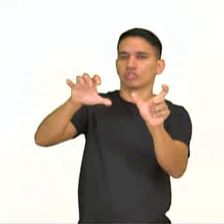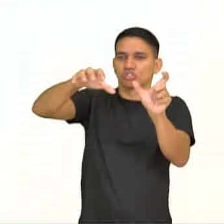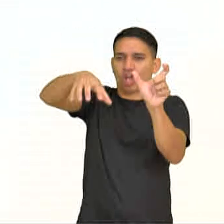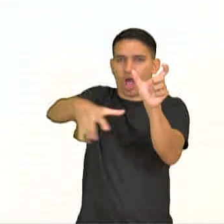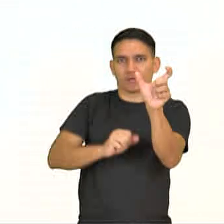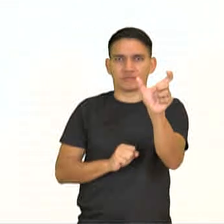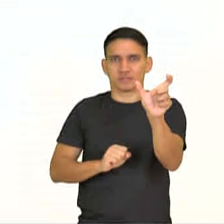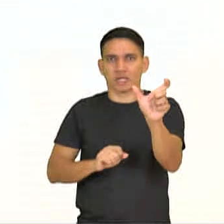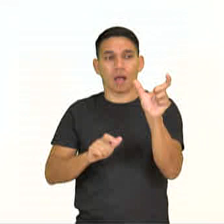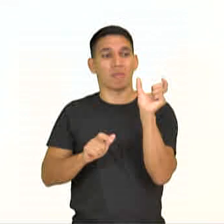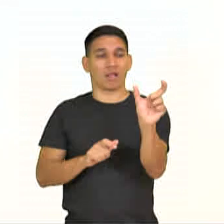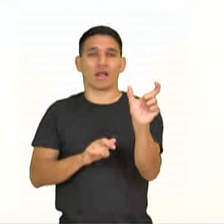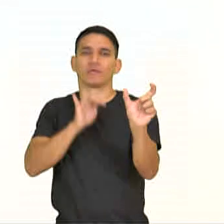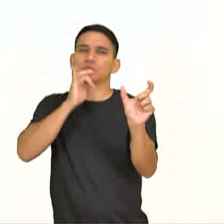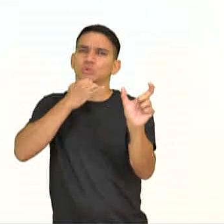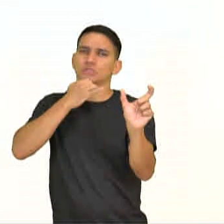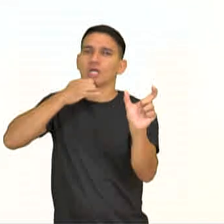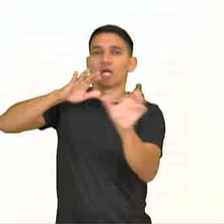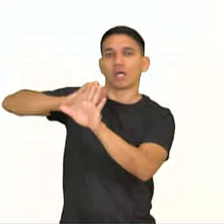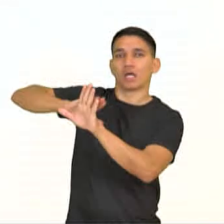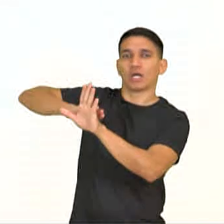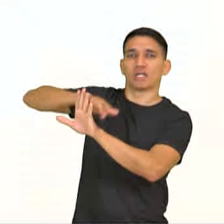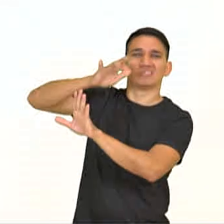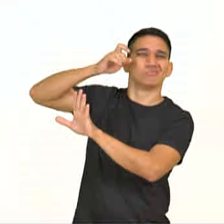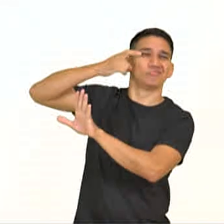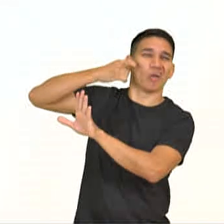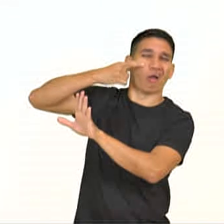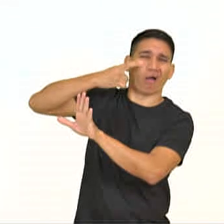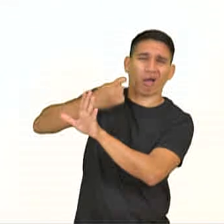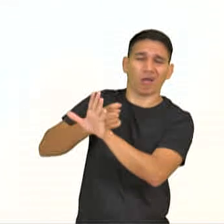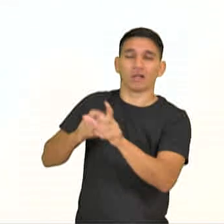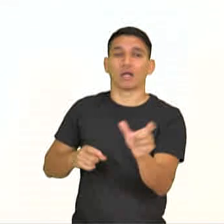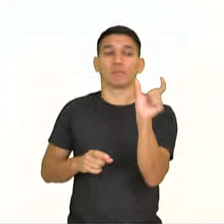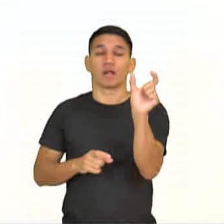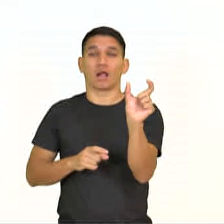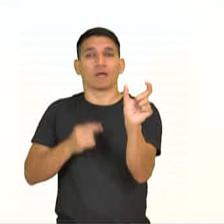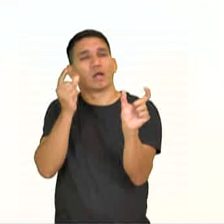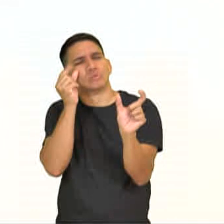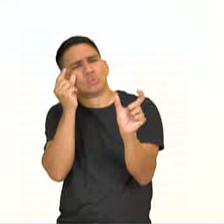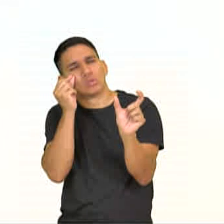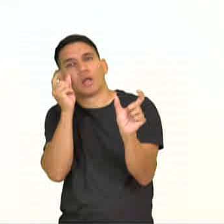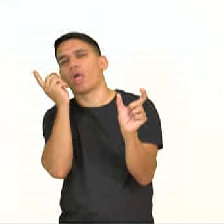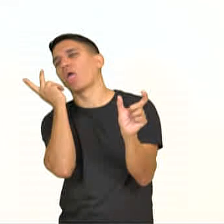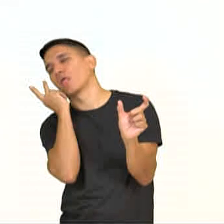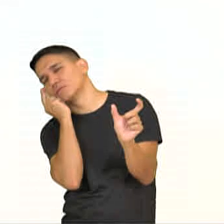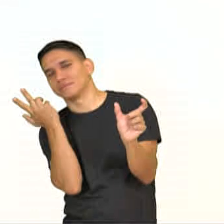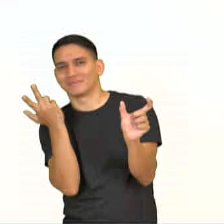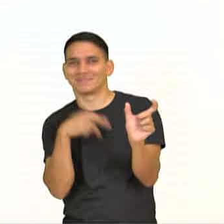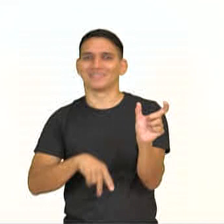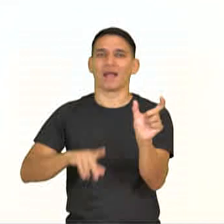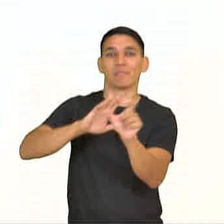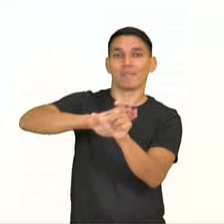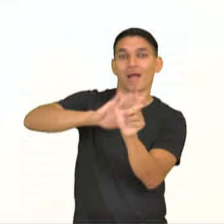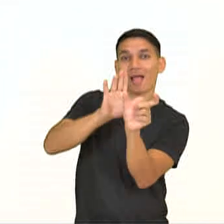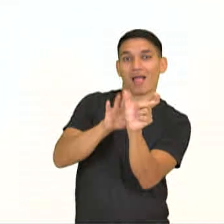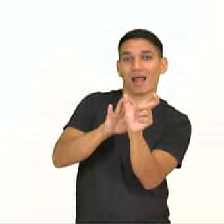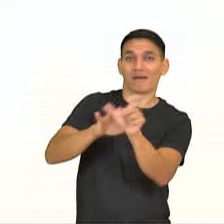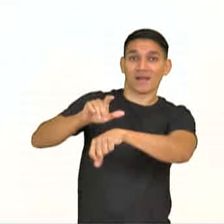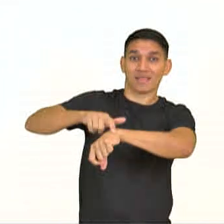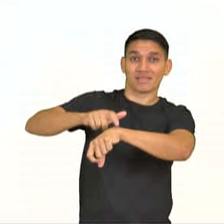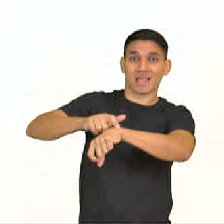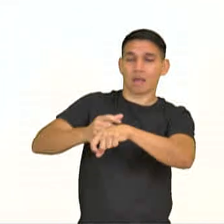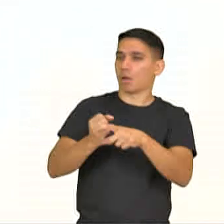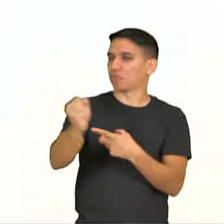palavra triste chora, a palavra sono dorme. A palavra tempo passa,